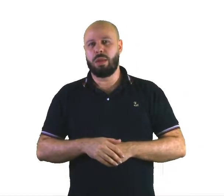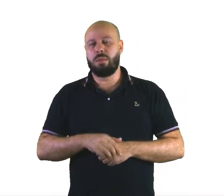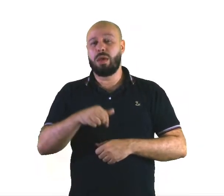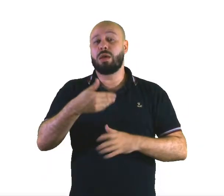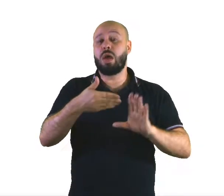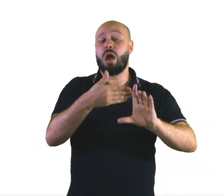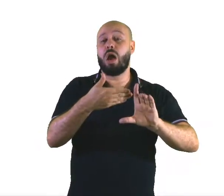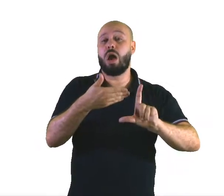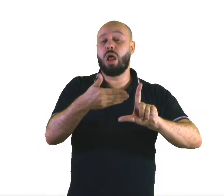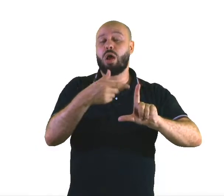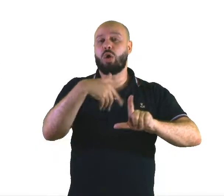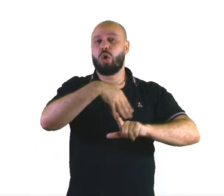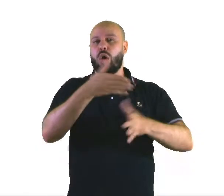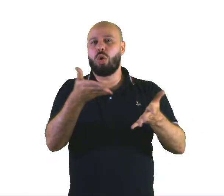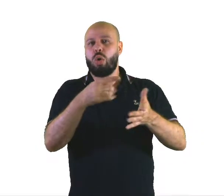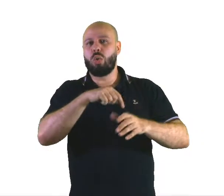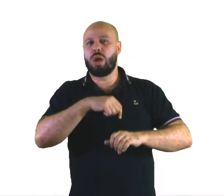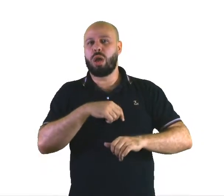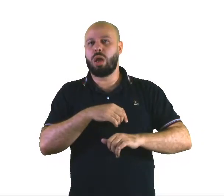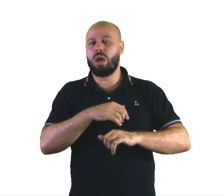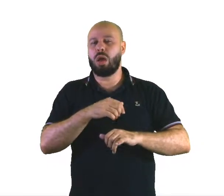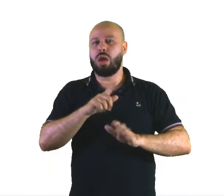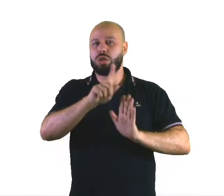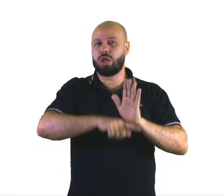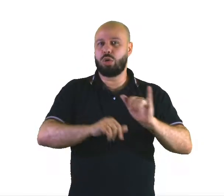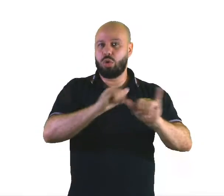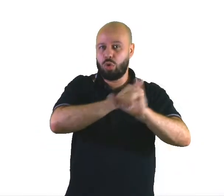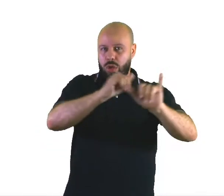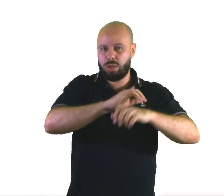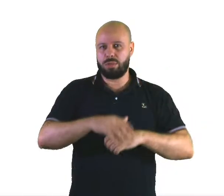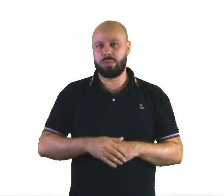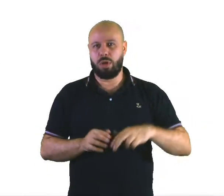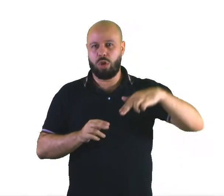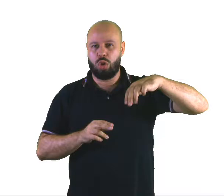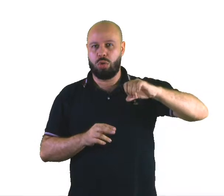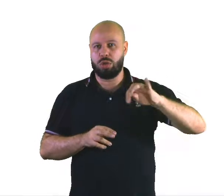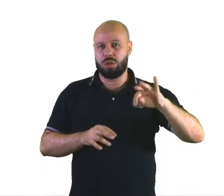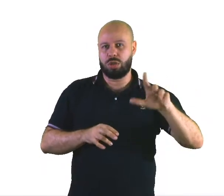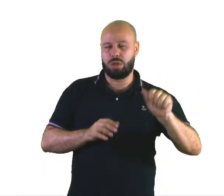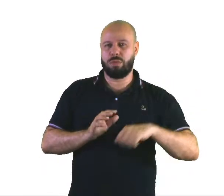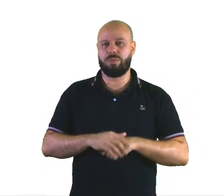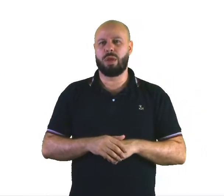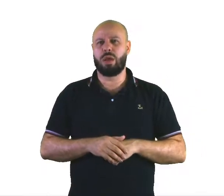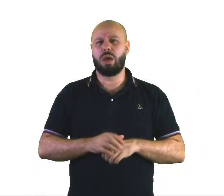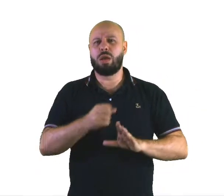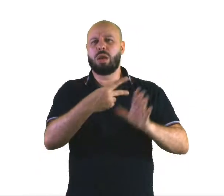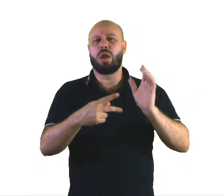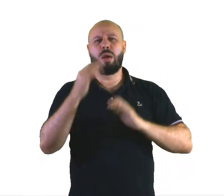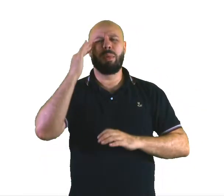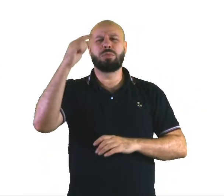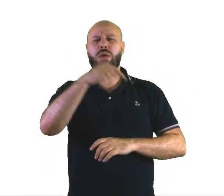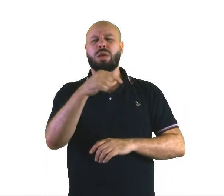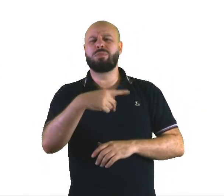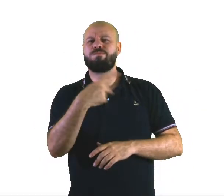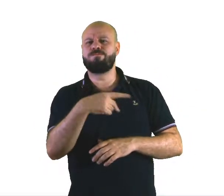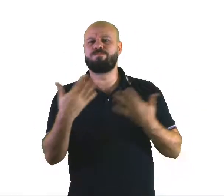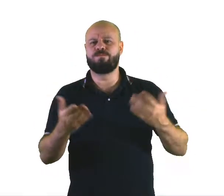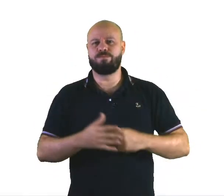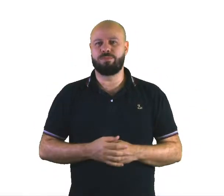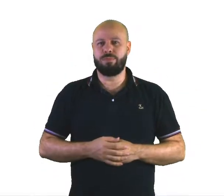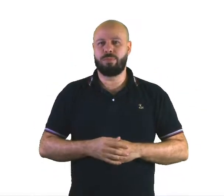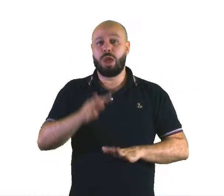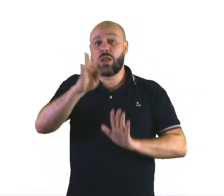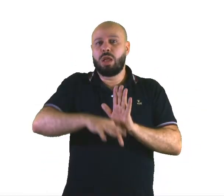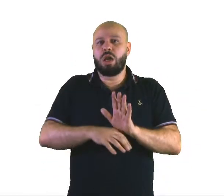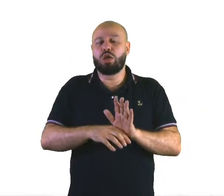nós estamos estudando mais sobre o gênero notícia. Então, quais são as principais características da notícia? Texto